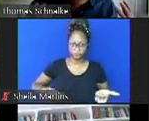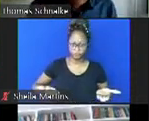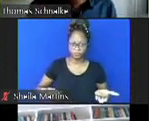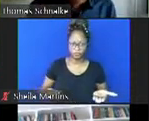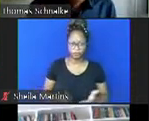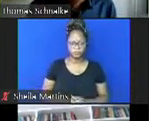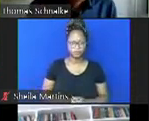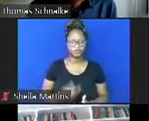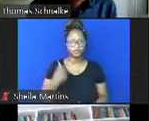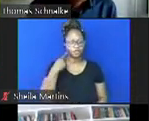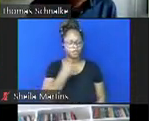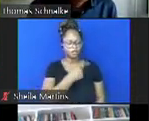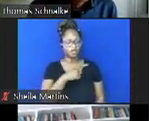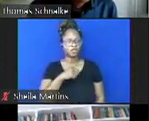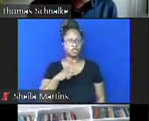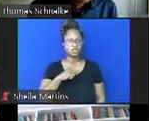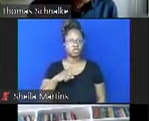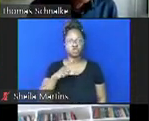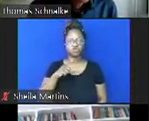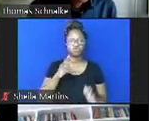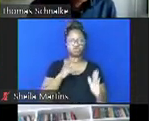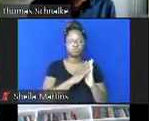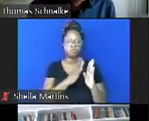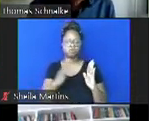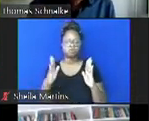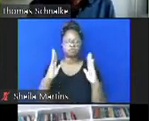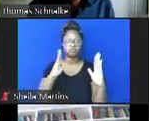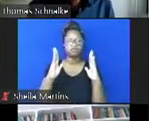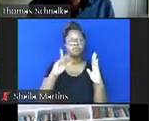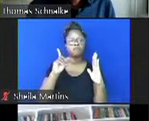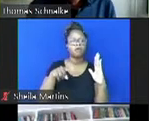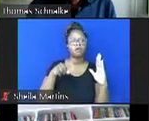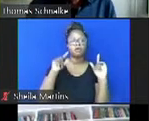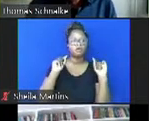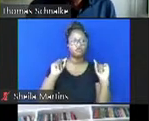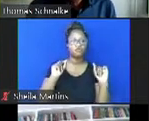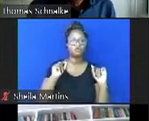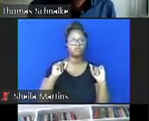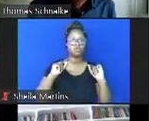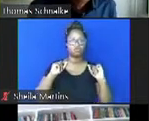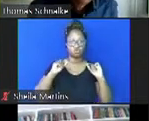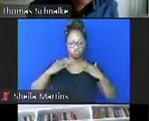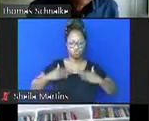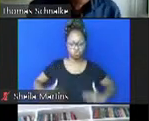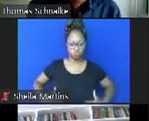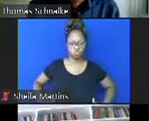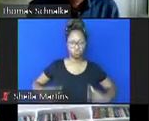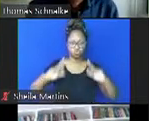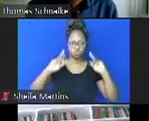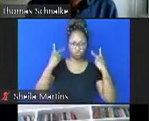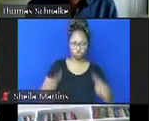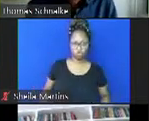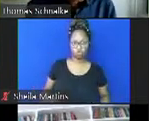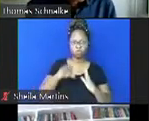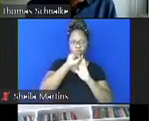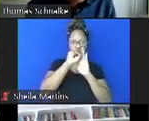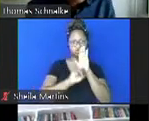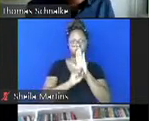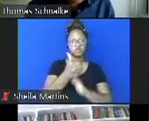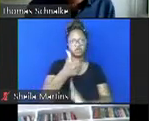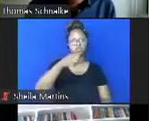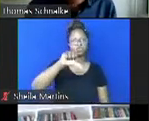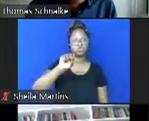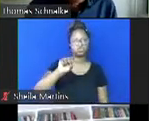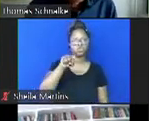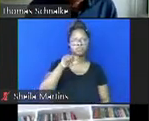Aqui nós tivemos um grande período de reprodução do corpo humano em cera, e isso ocorreu no século XVIII.